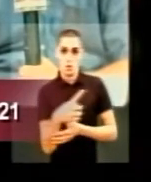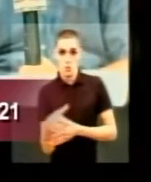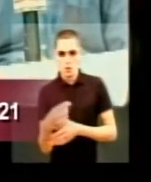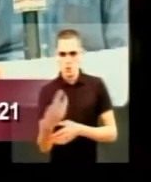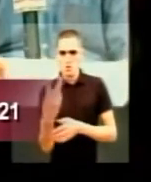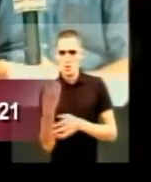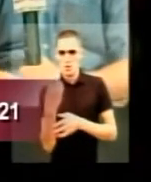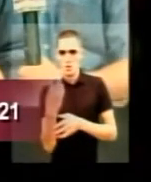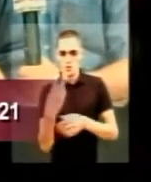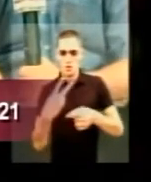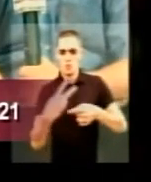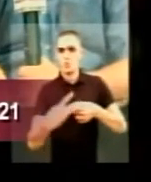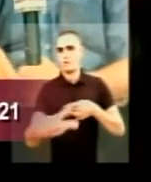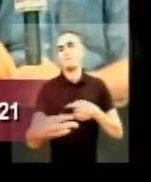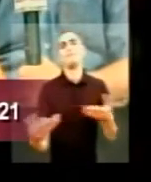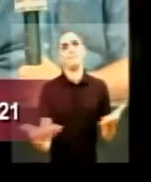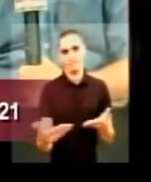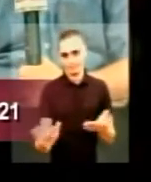2 semanas.